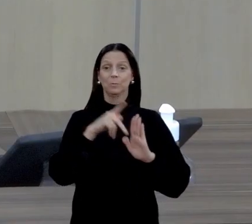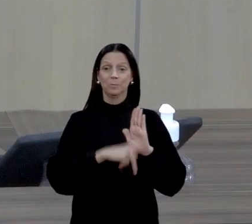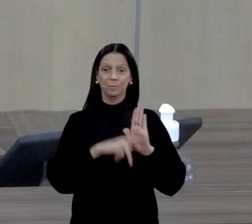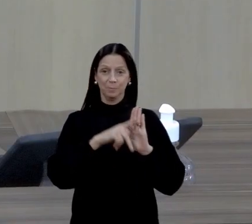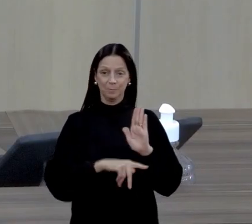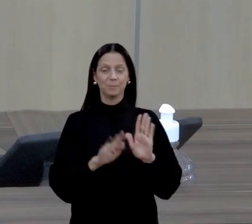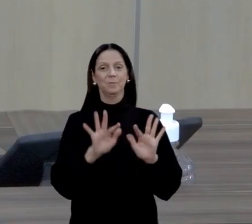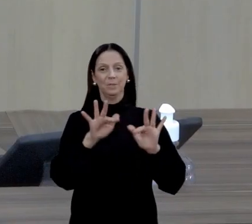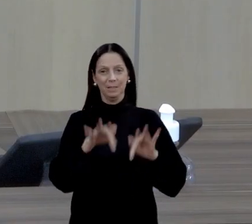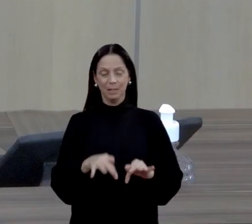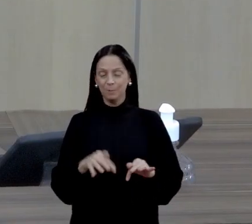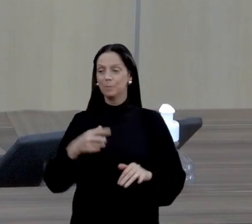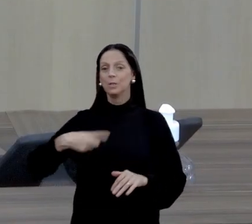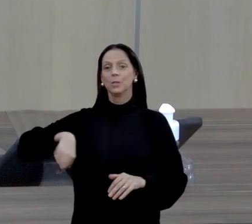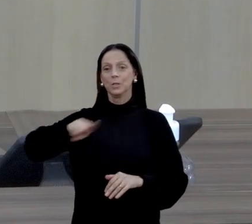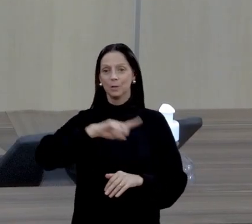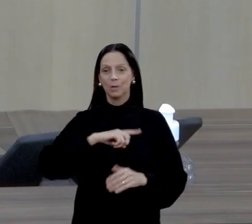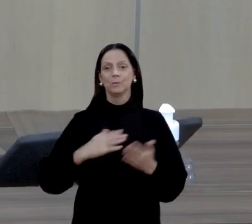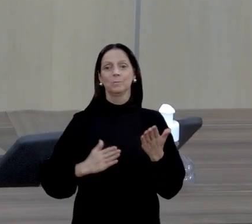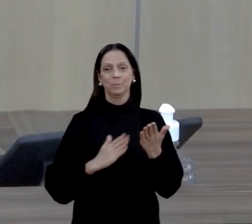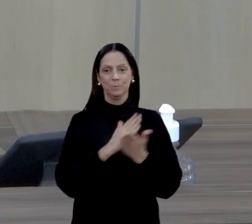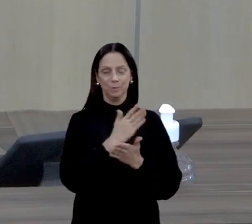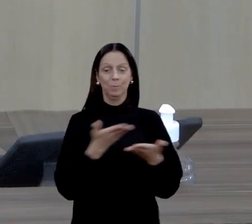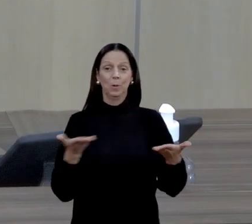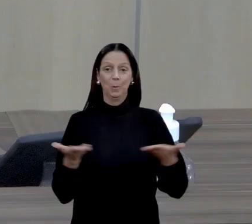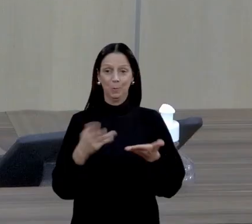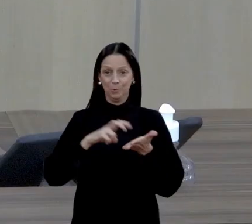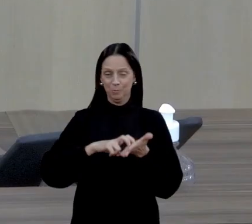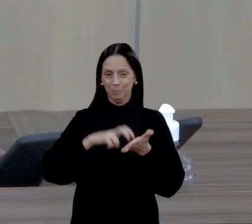urgentíssimos aprovados na manhã de hoje.